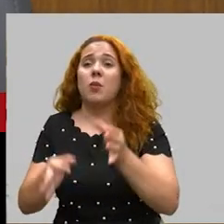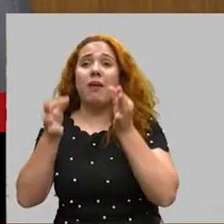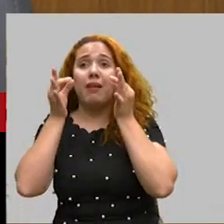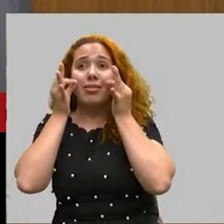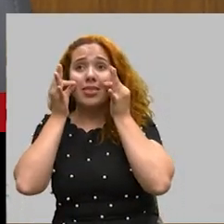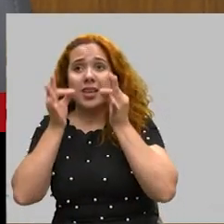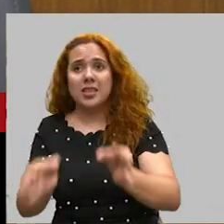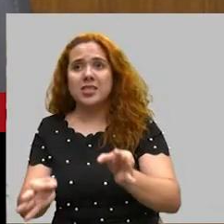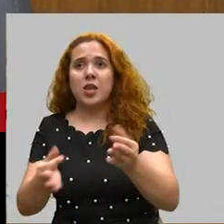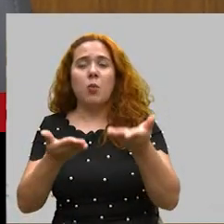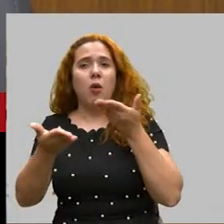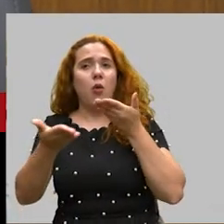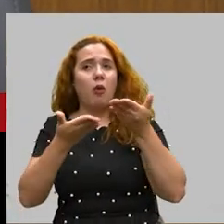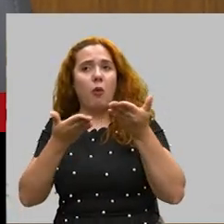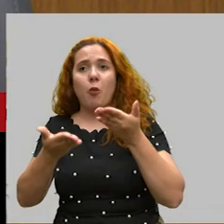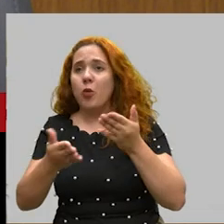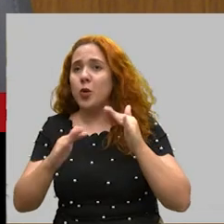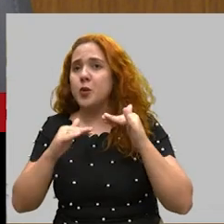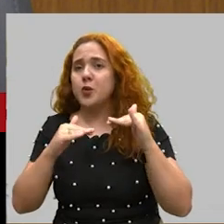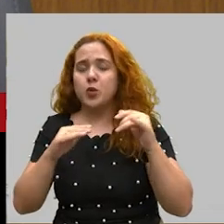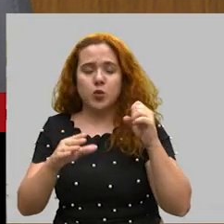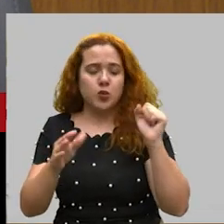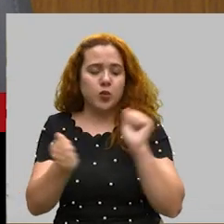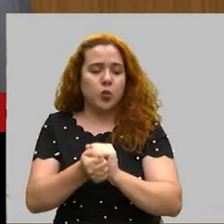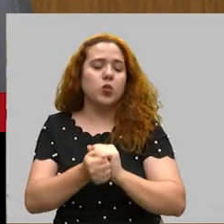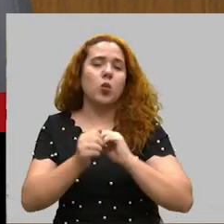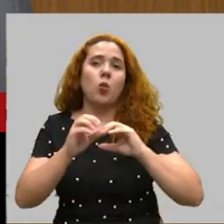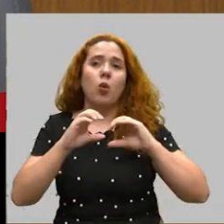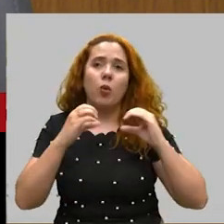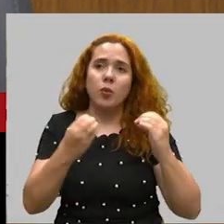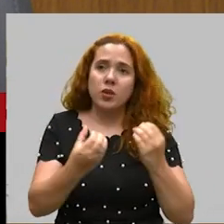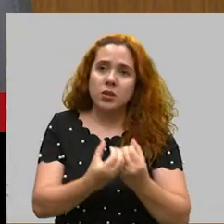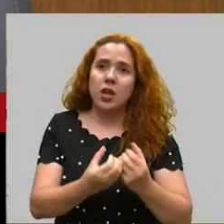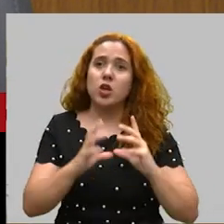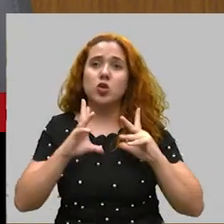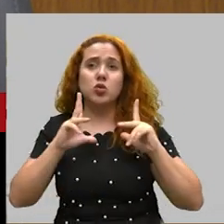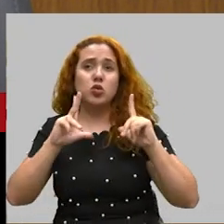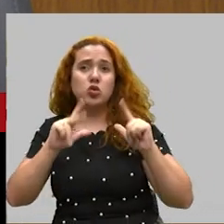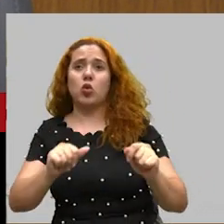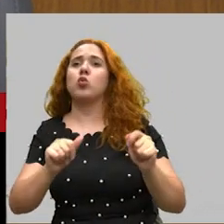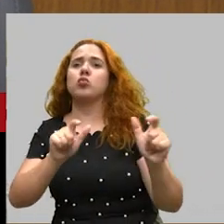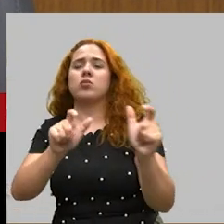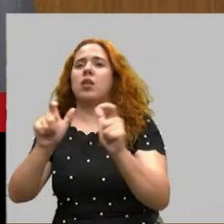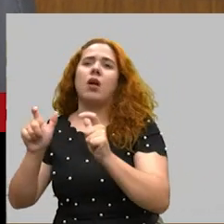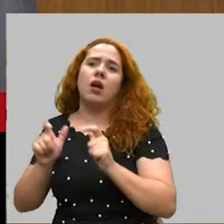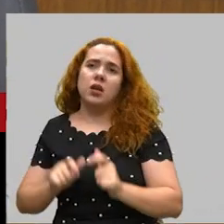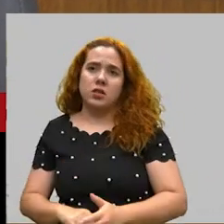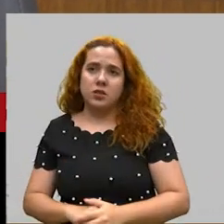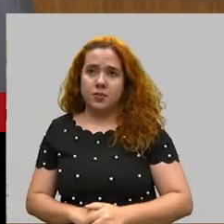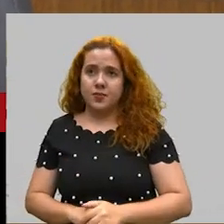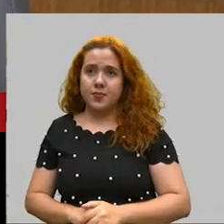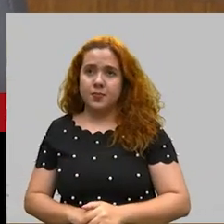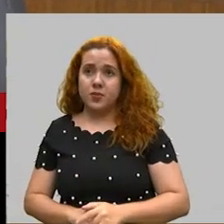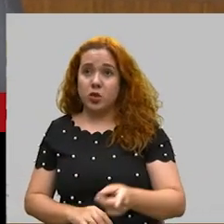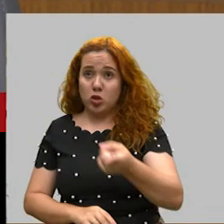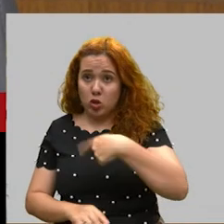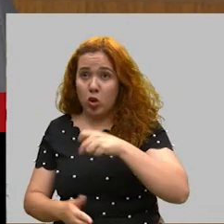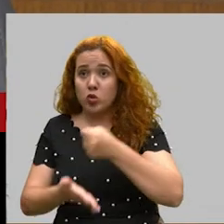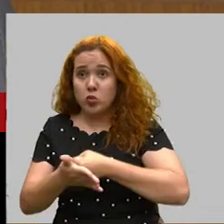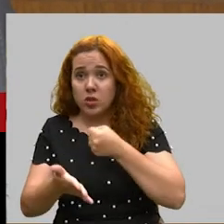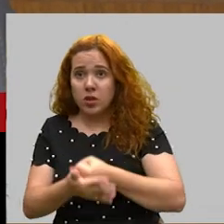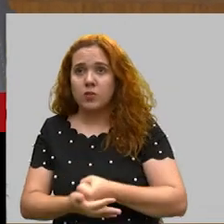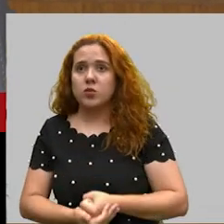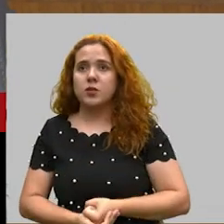comunidades a política de Educação do campo em todos os territórios Então esse é o maior desafio que defendemos hoje